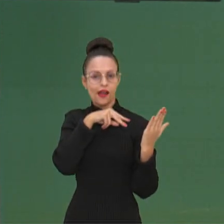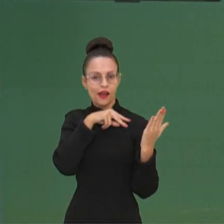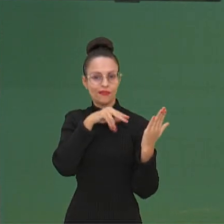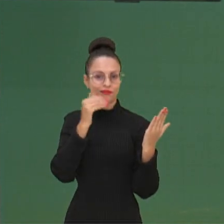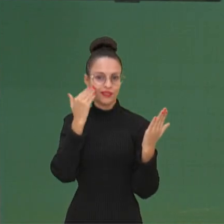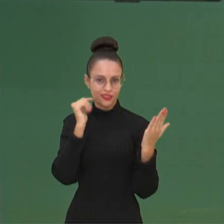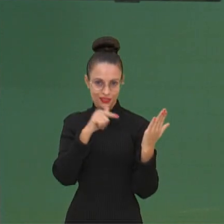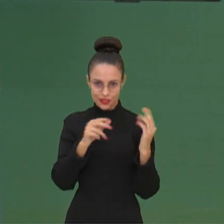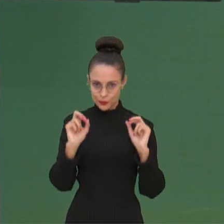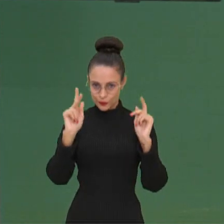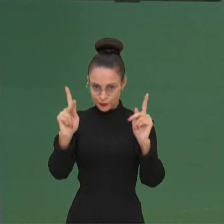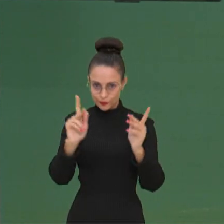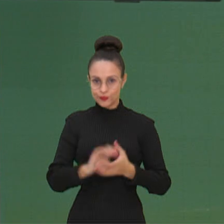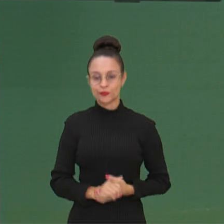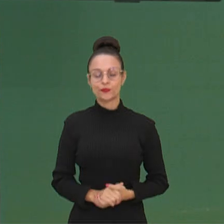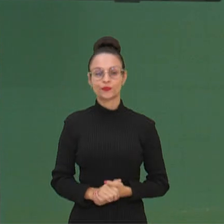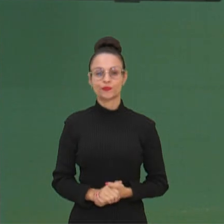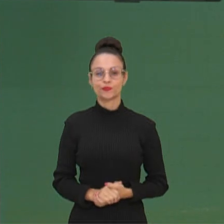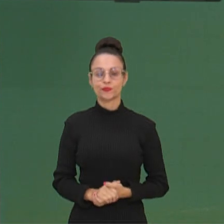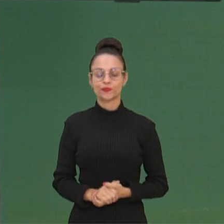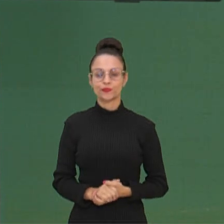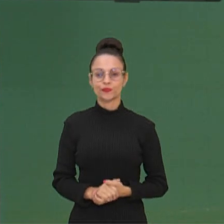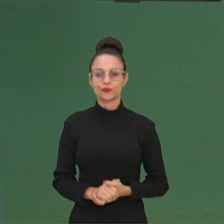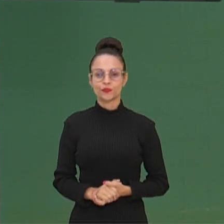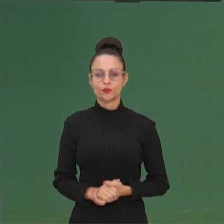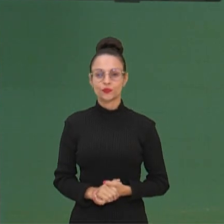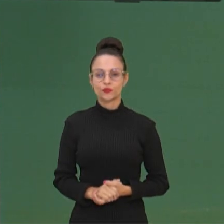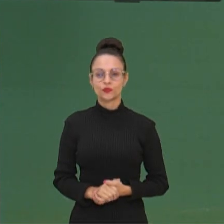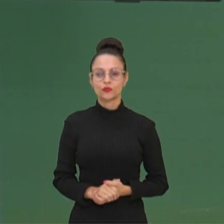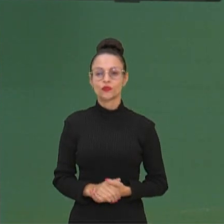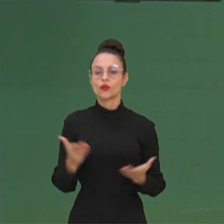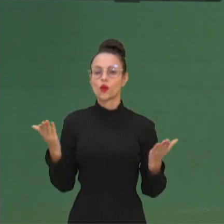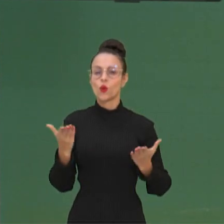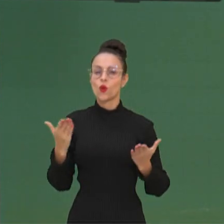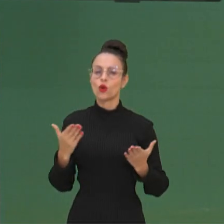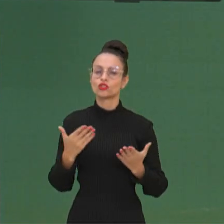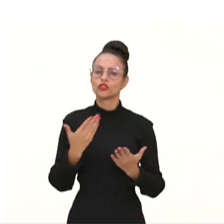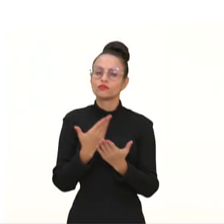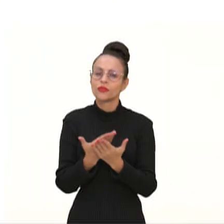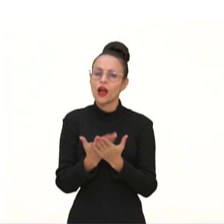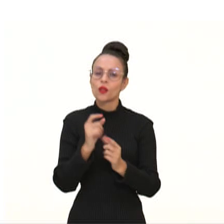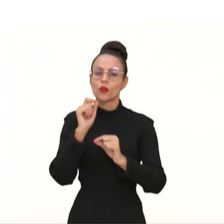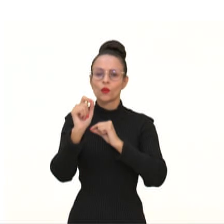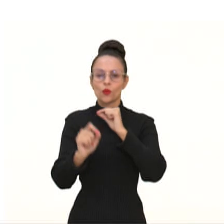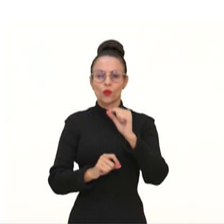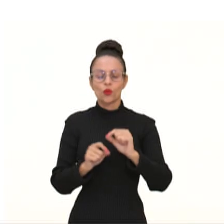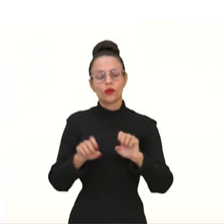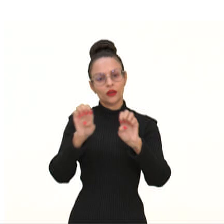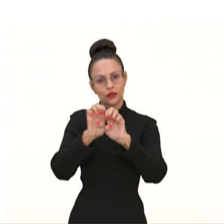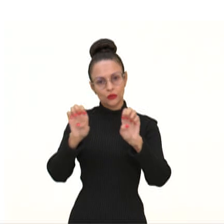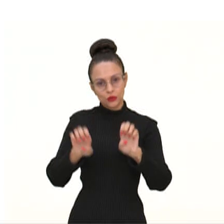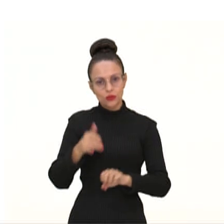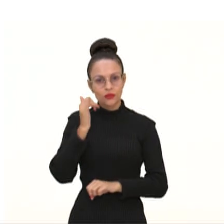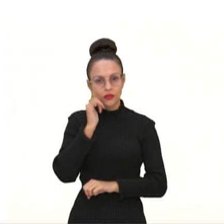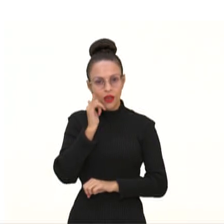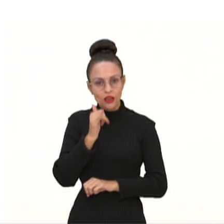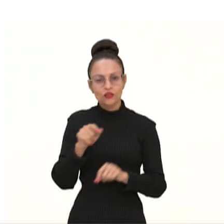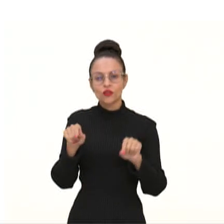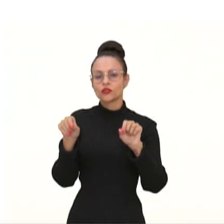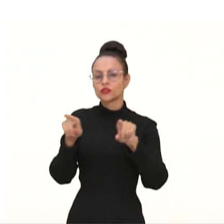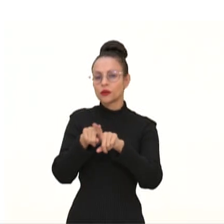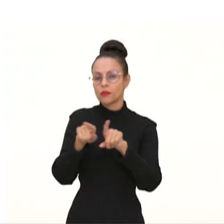assim. Tanto é que se nós pegarmos ali no nosso livro didático, às vezes os contos, eles vêm frente e verso lá do